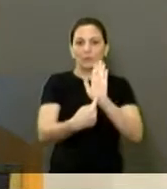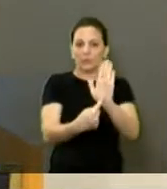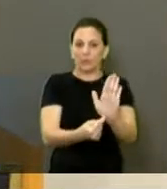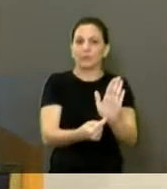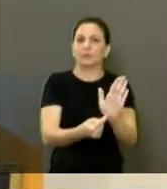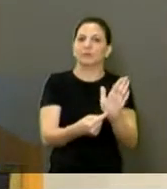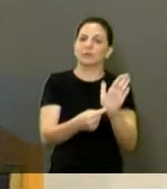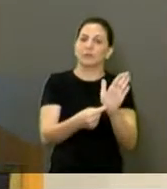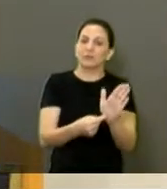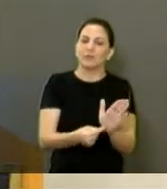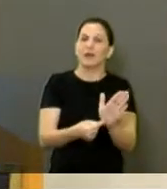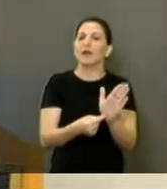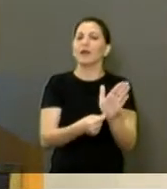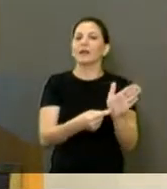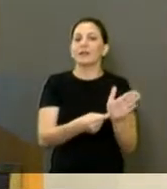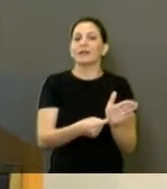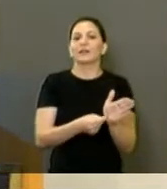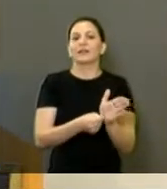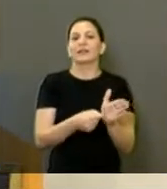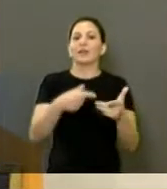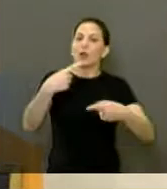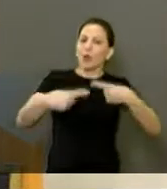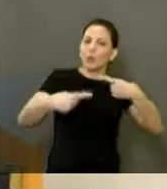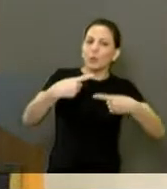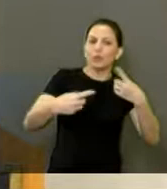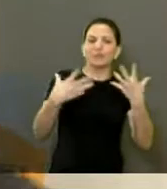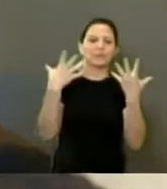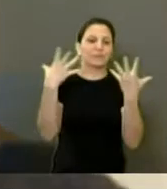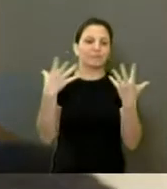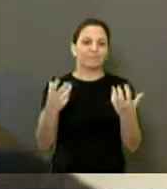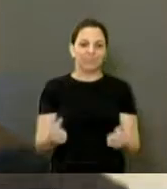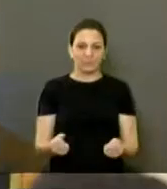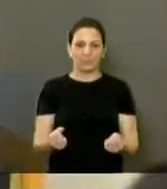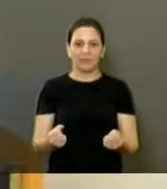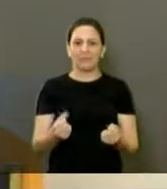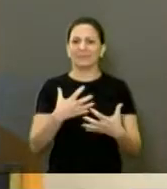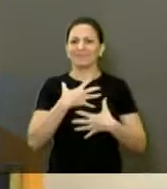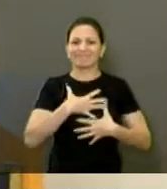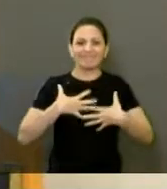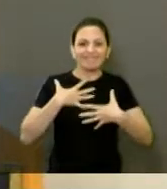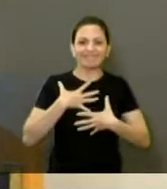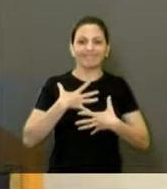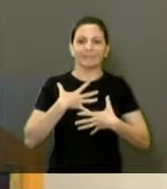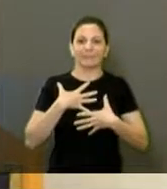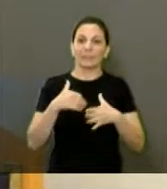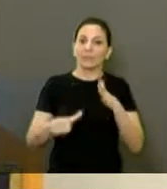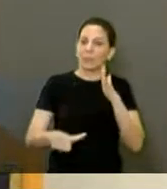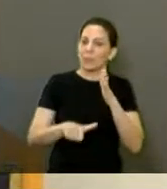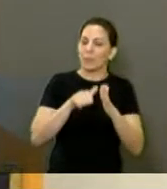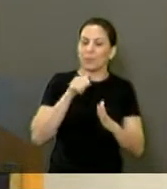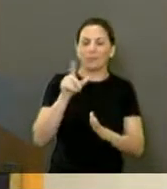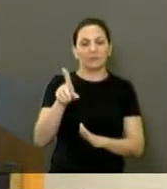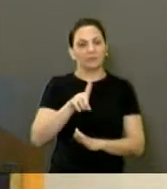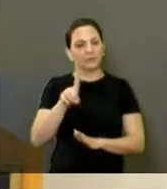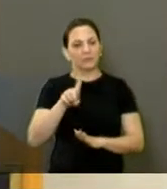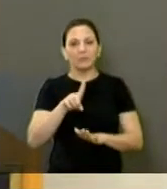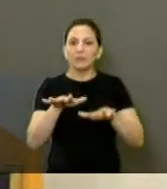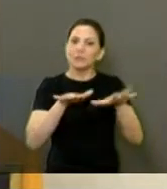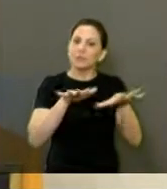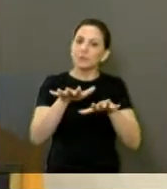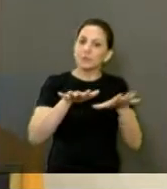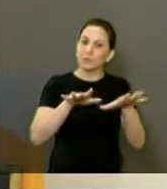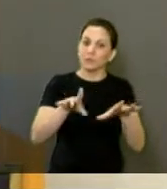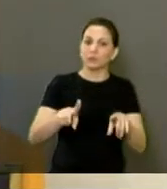sua insatisfação com relação à política. Não é a primeira vez que isso acontece, nós estamos num